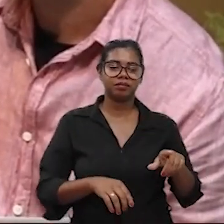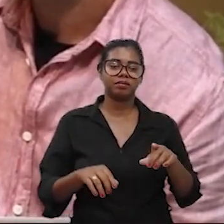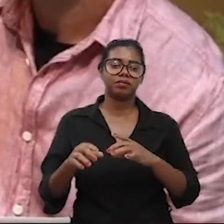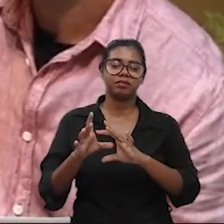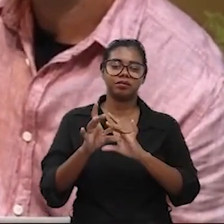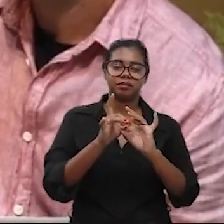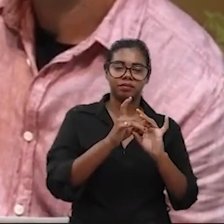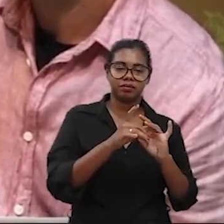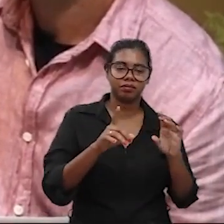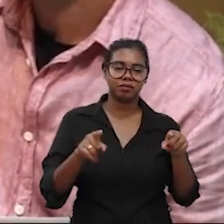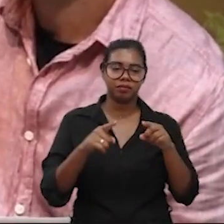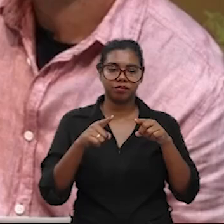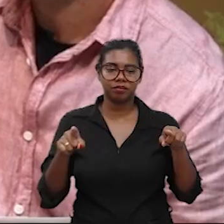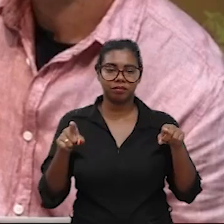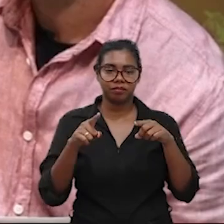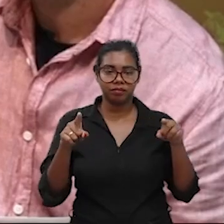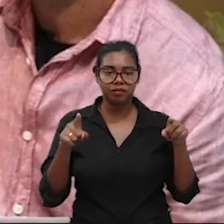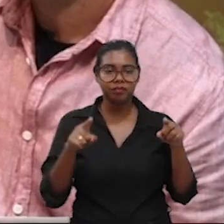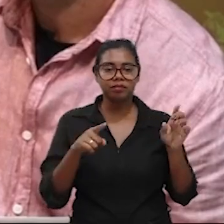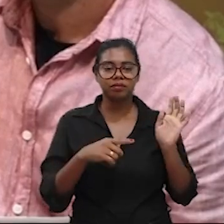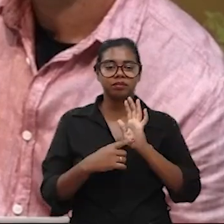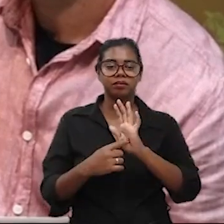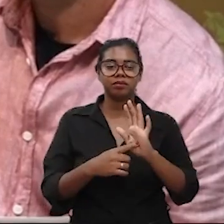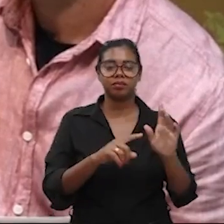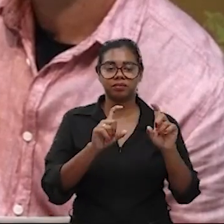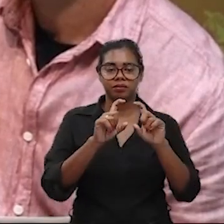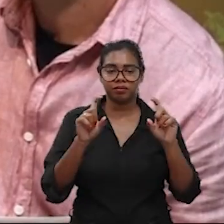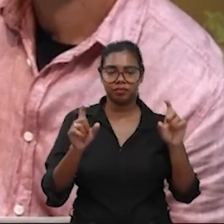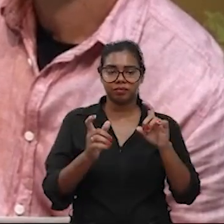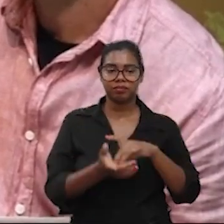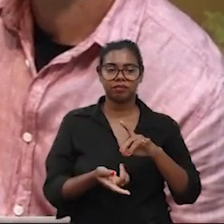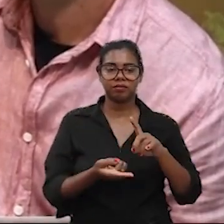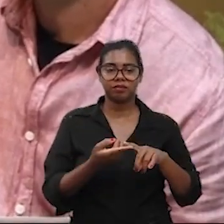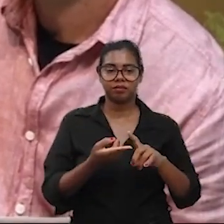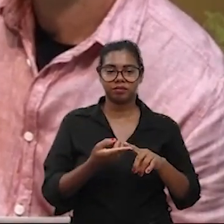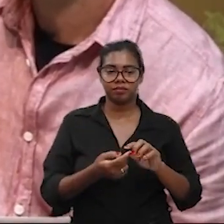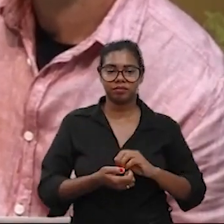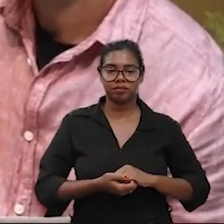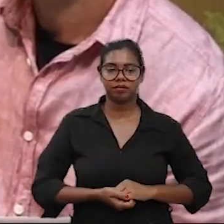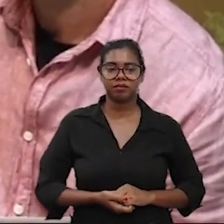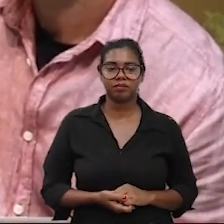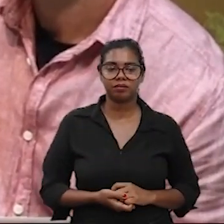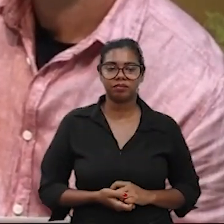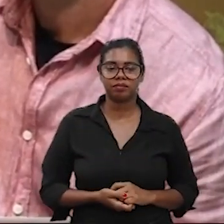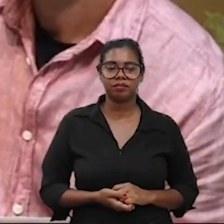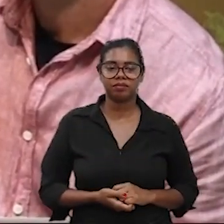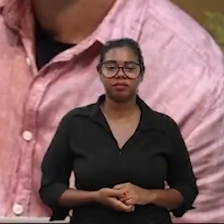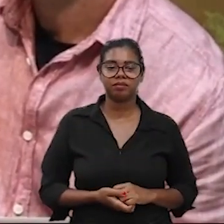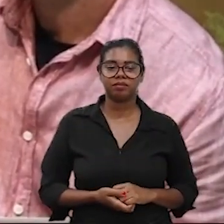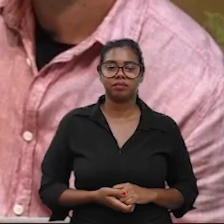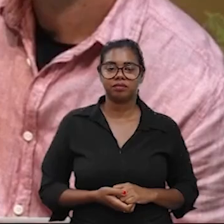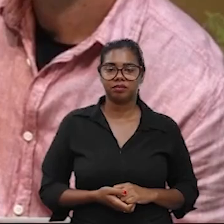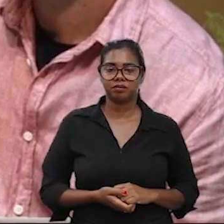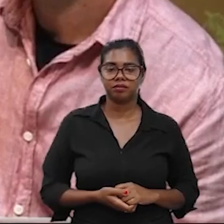música, aquela mensagem. Então eu não estou ali para, naquele